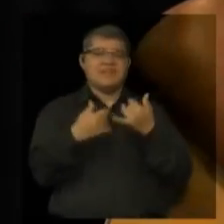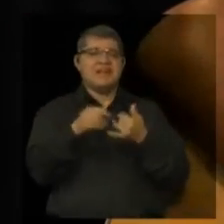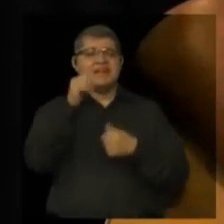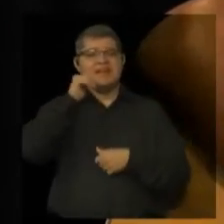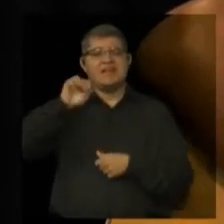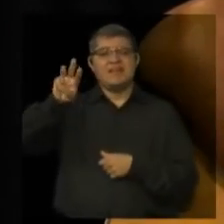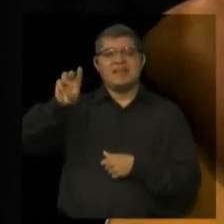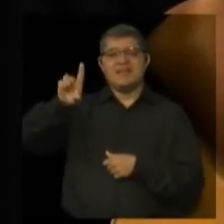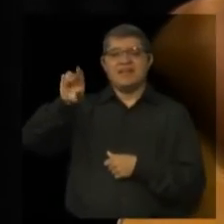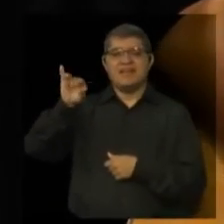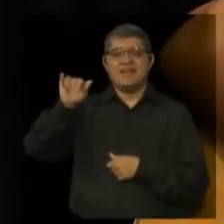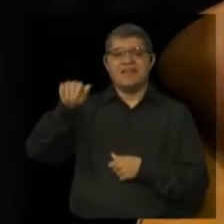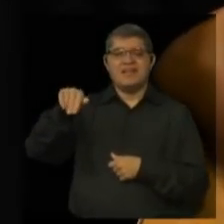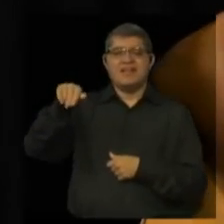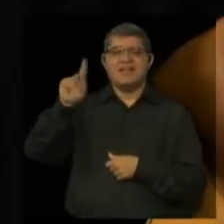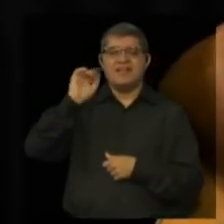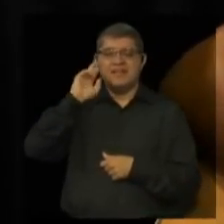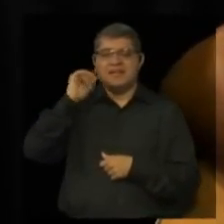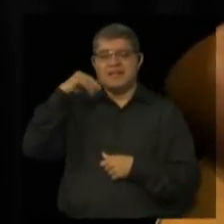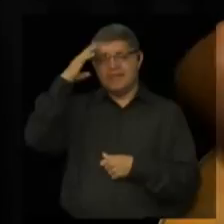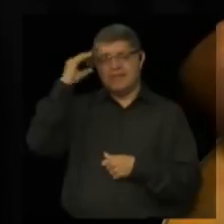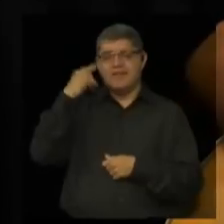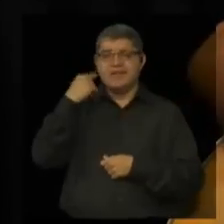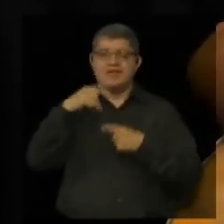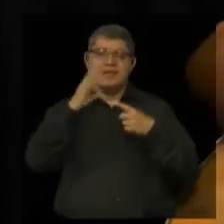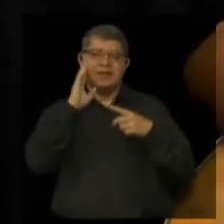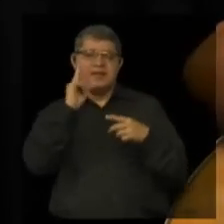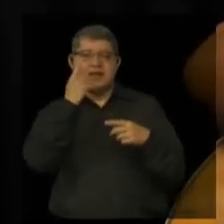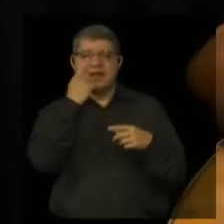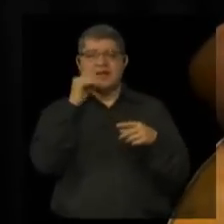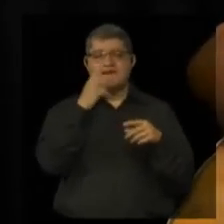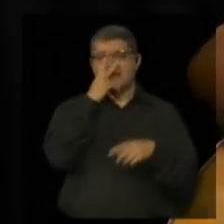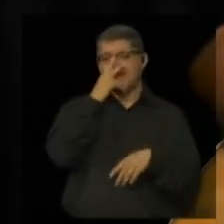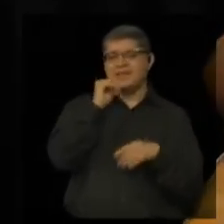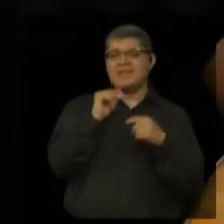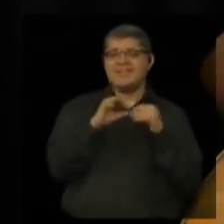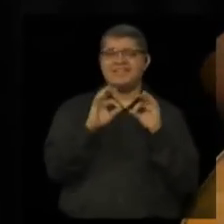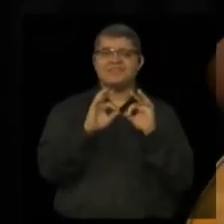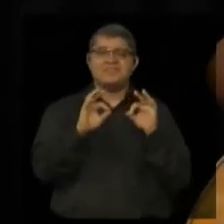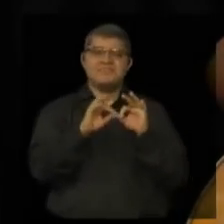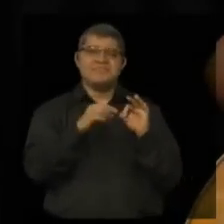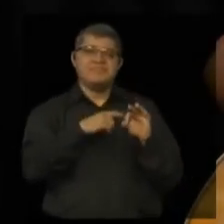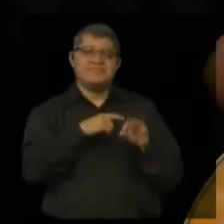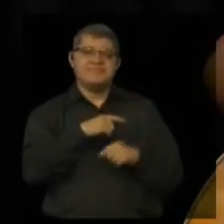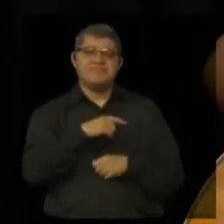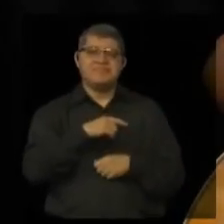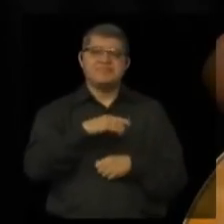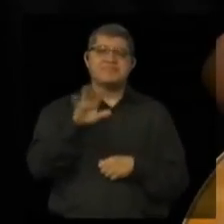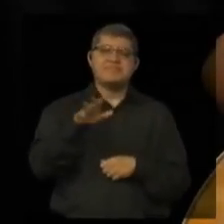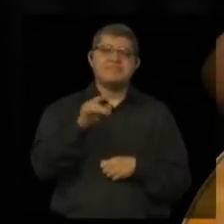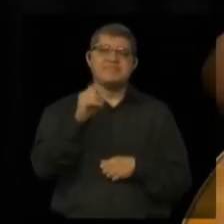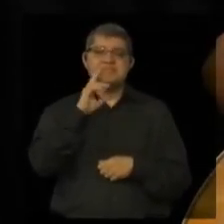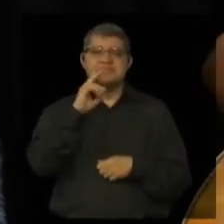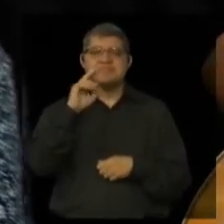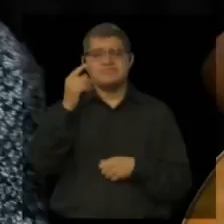Eliana. E é uma coisa que é bacana eu falar, eu acho, né? Eu tenho